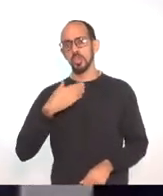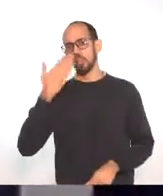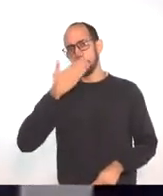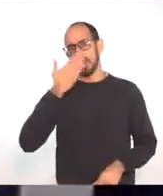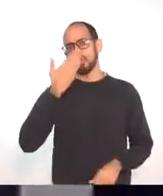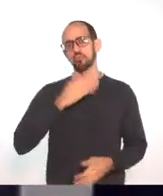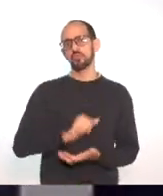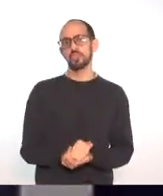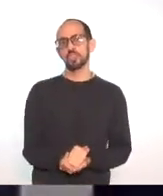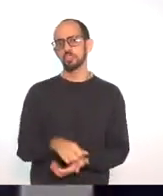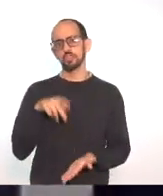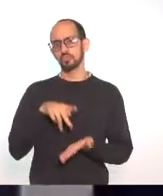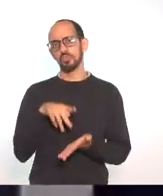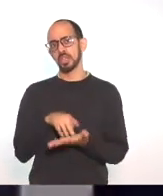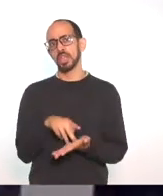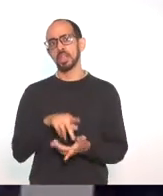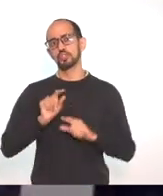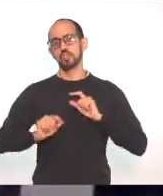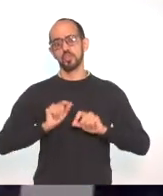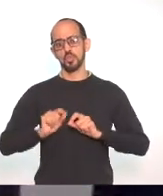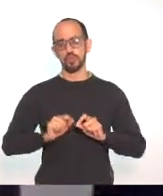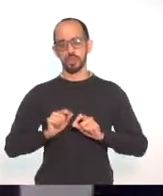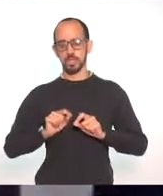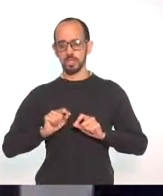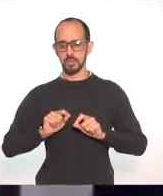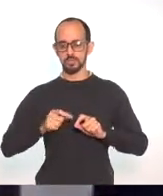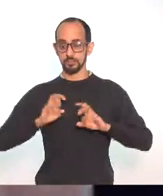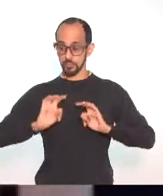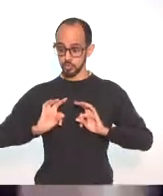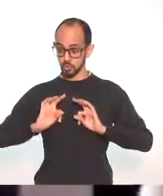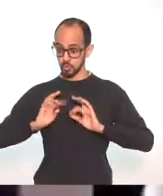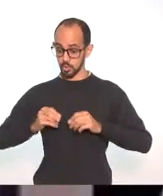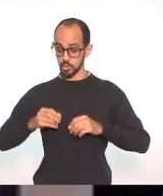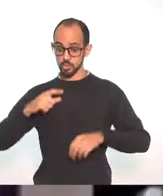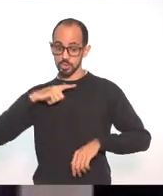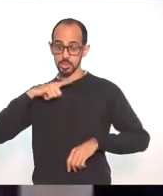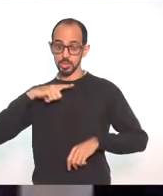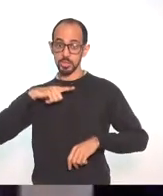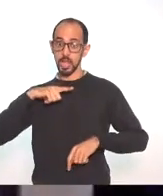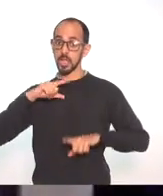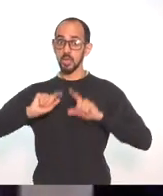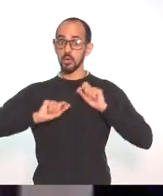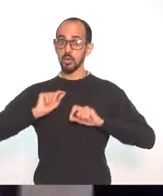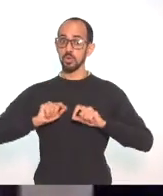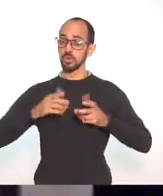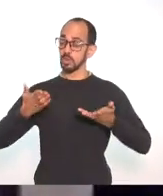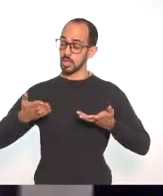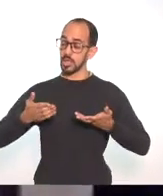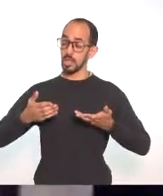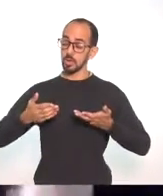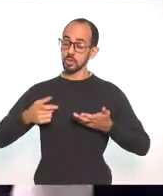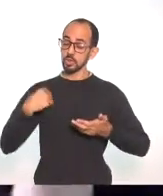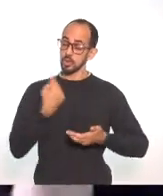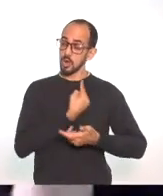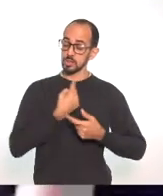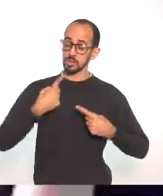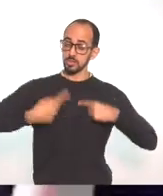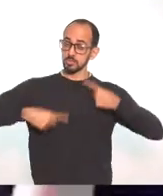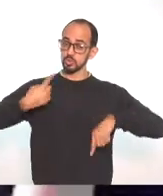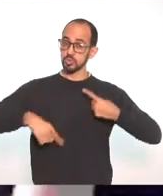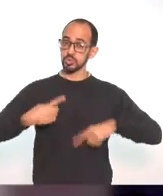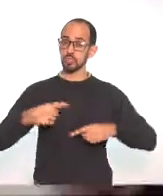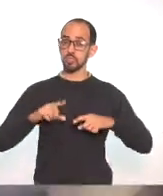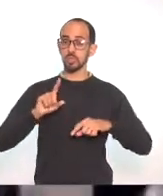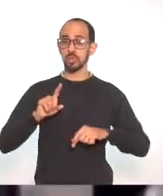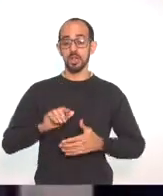vejo de forma efetiva daqueles que de realmente tem tudo a ver com que a gente tá discutindo que é